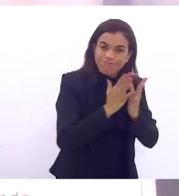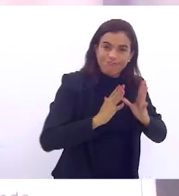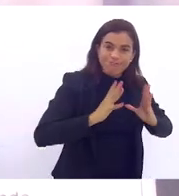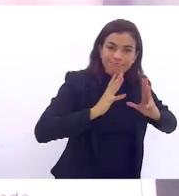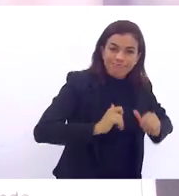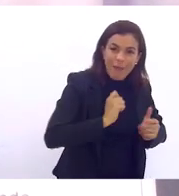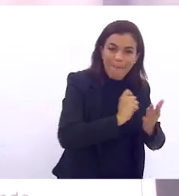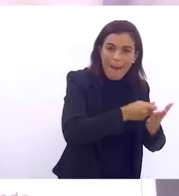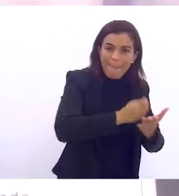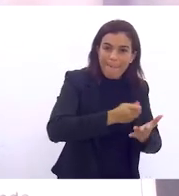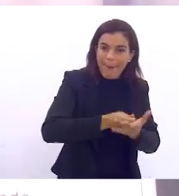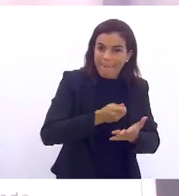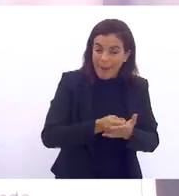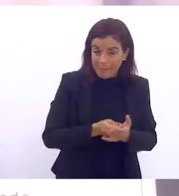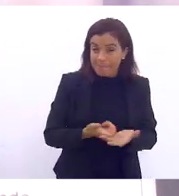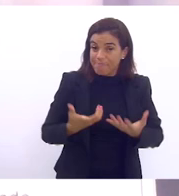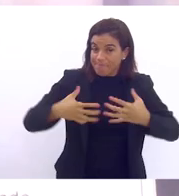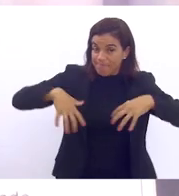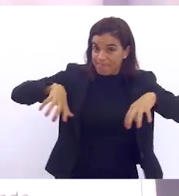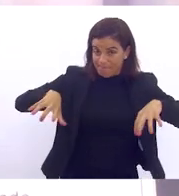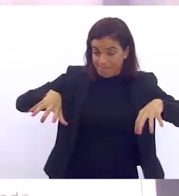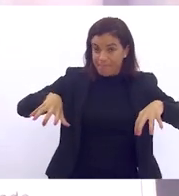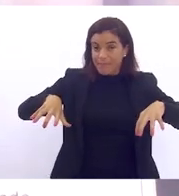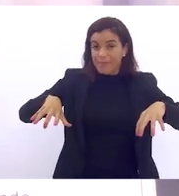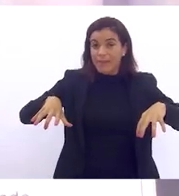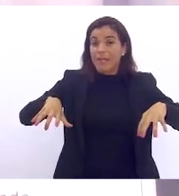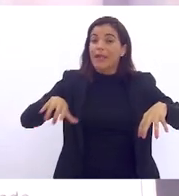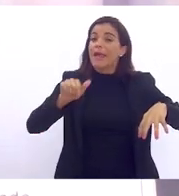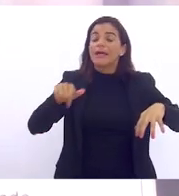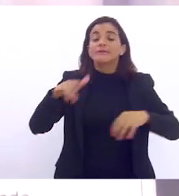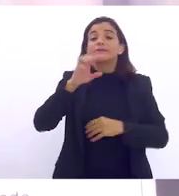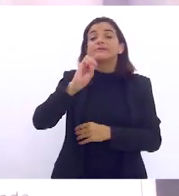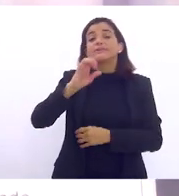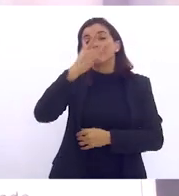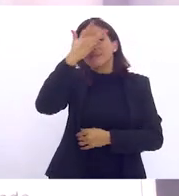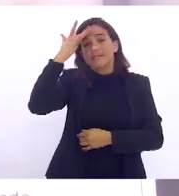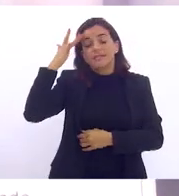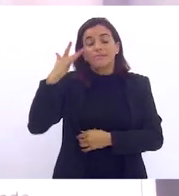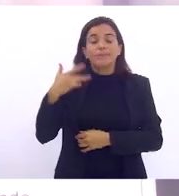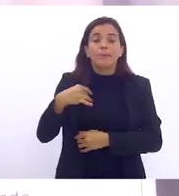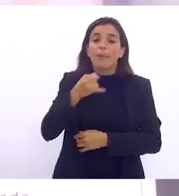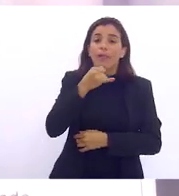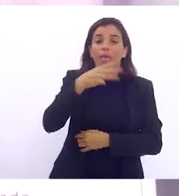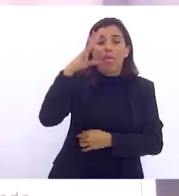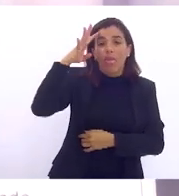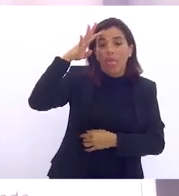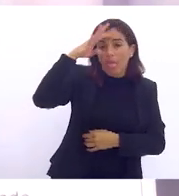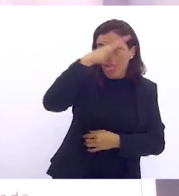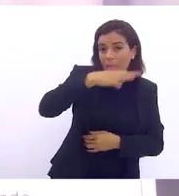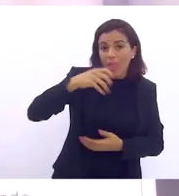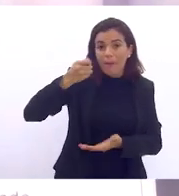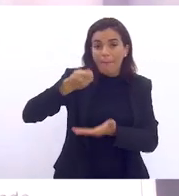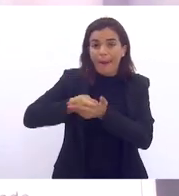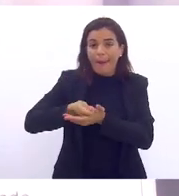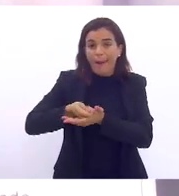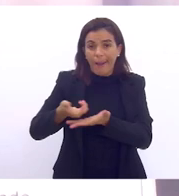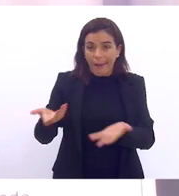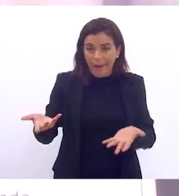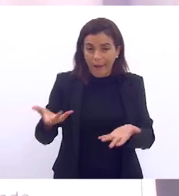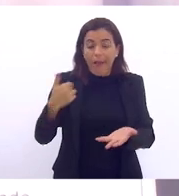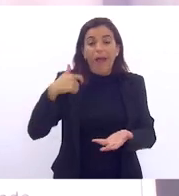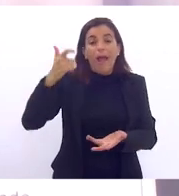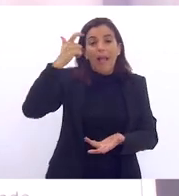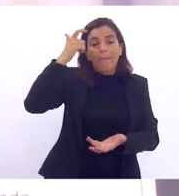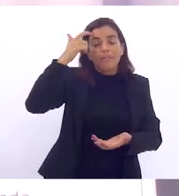simples que também pode haver no caso das pessoas deixarem de pagar como o doutor mesmo disse ele tá numa viagem ali ele tá com a